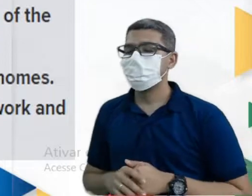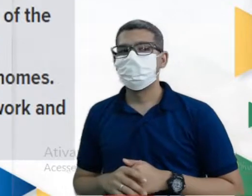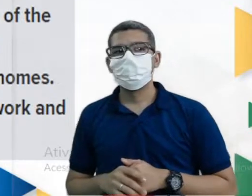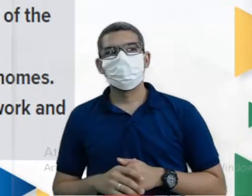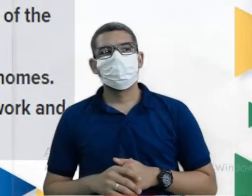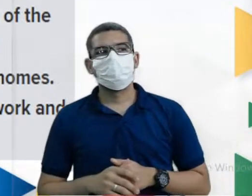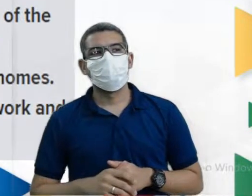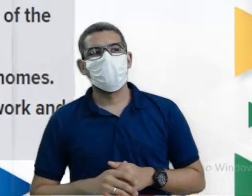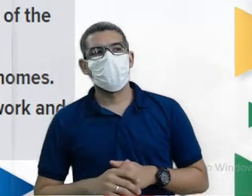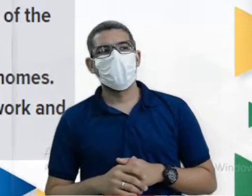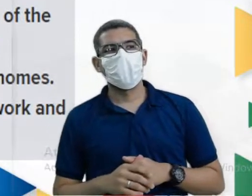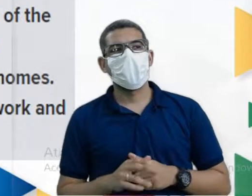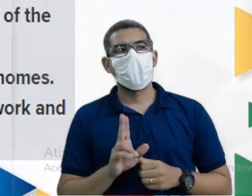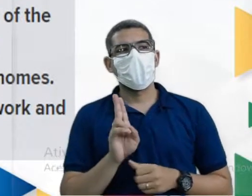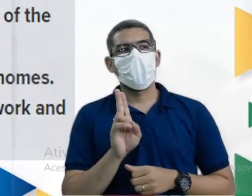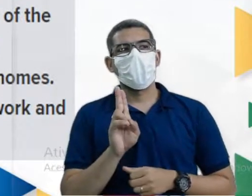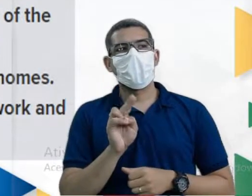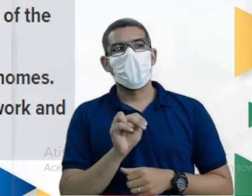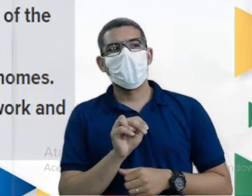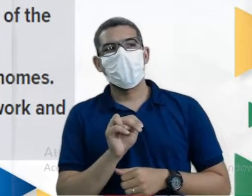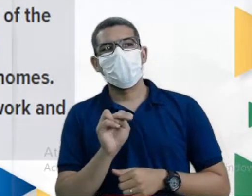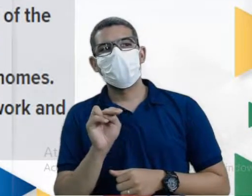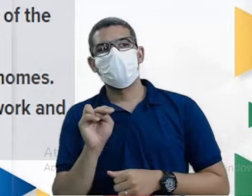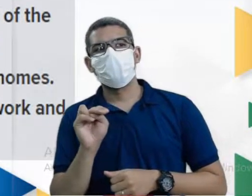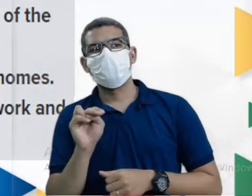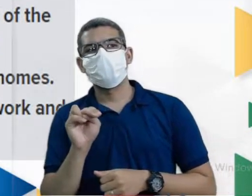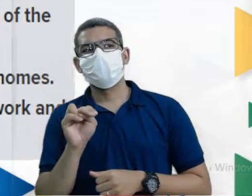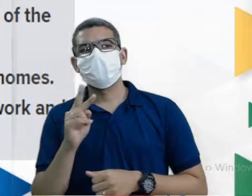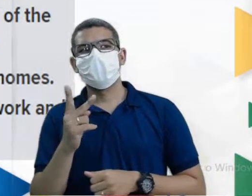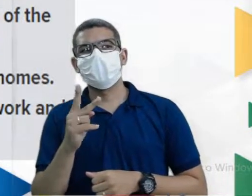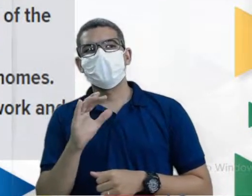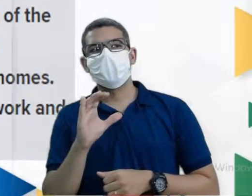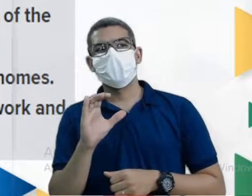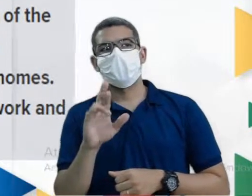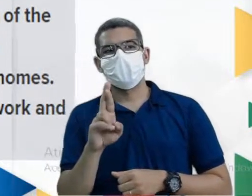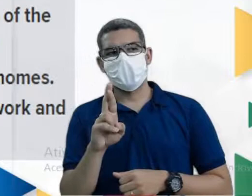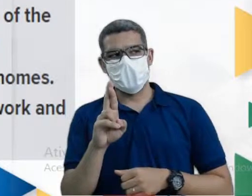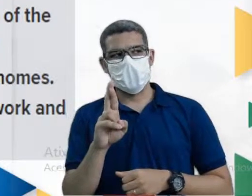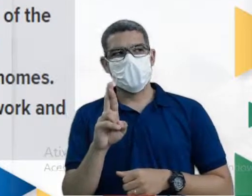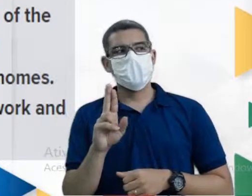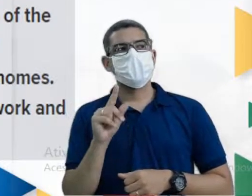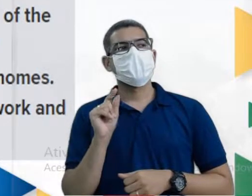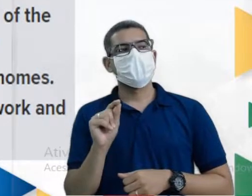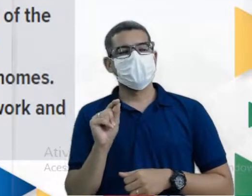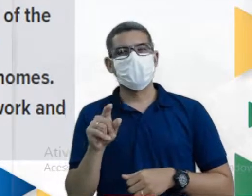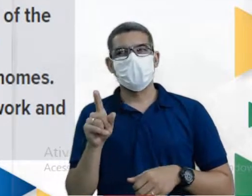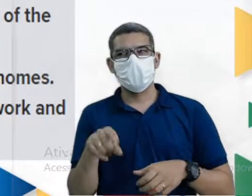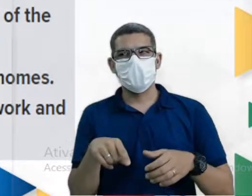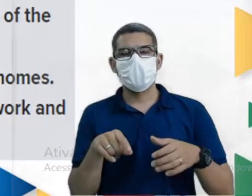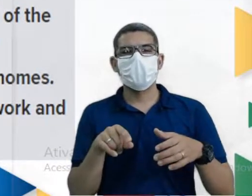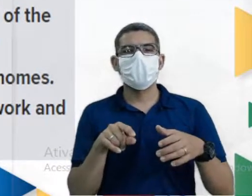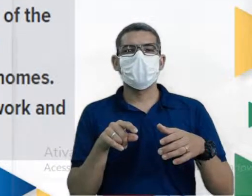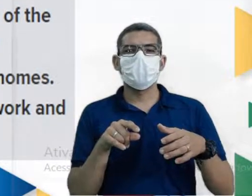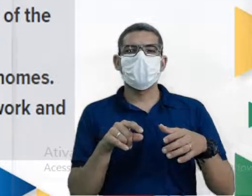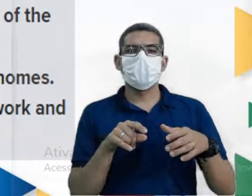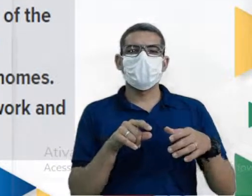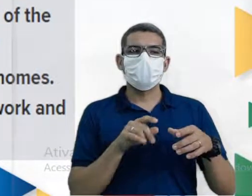digamos que ele é um escritório comissado dos refugiados que atua aí